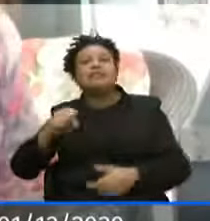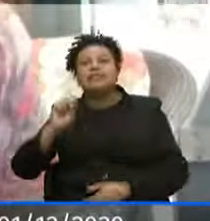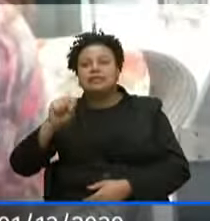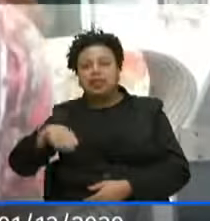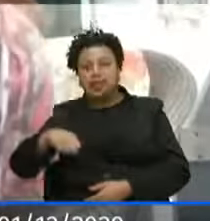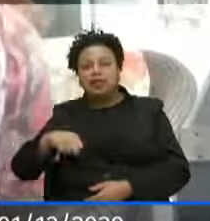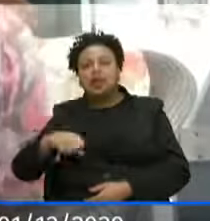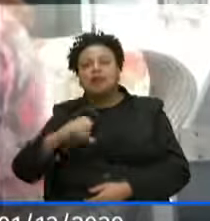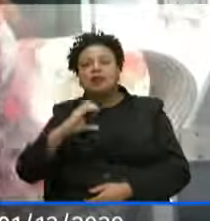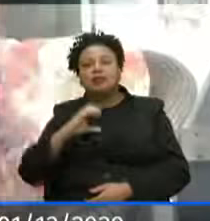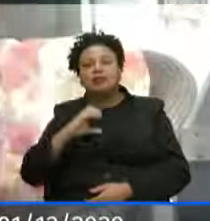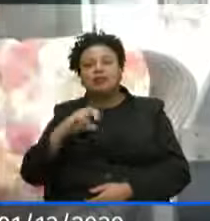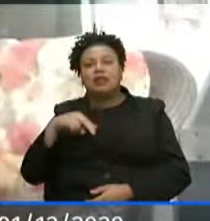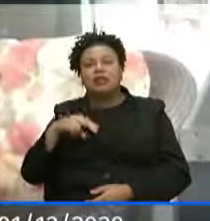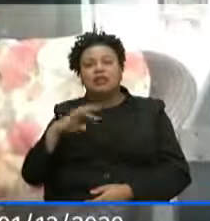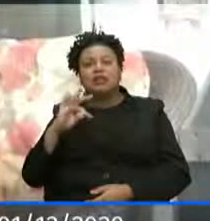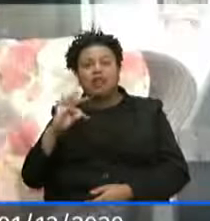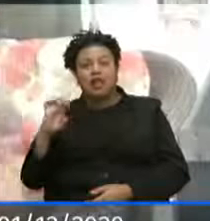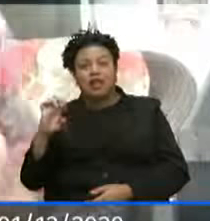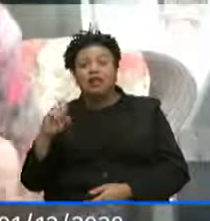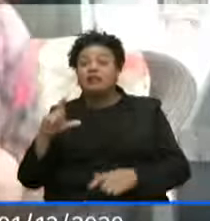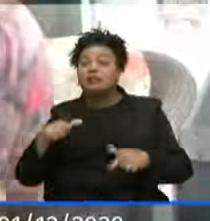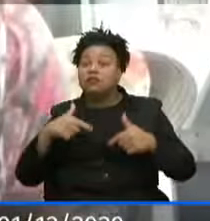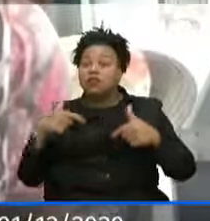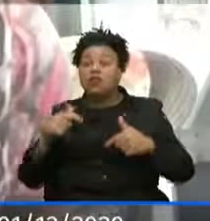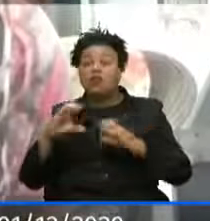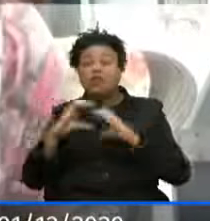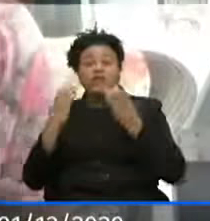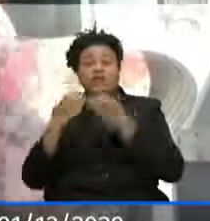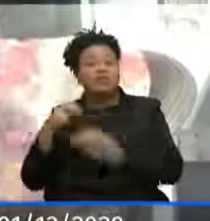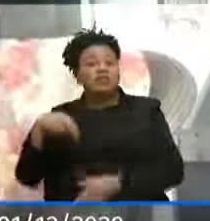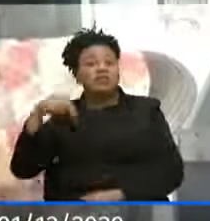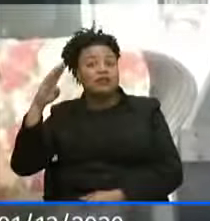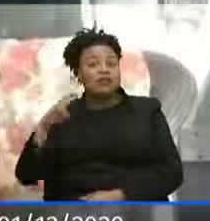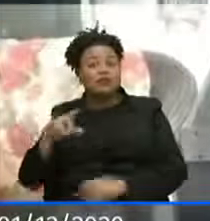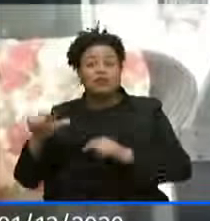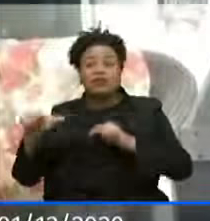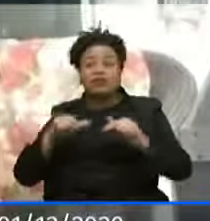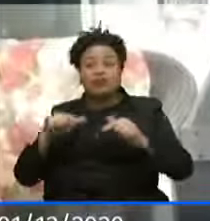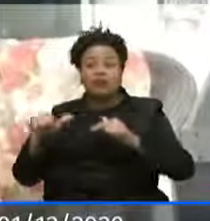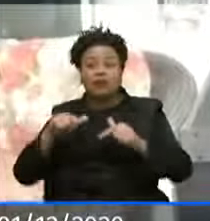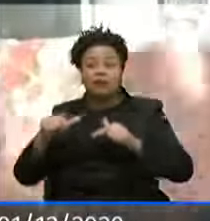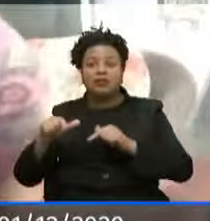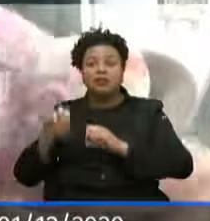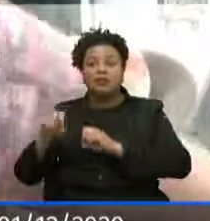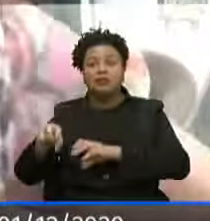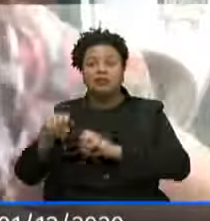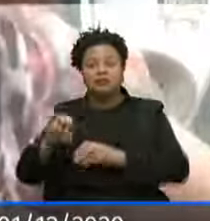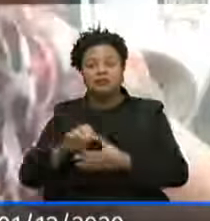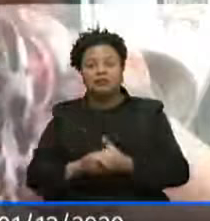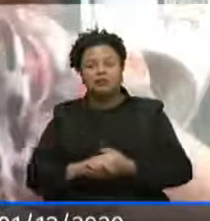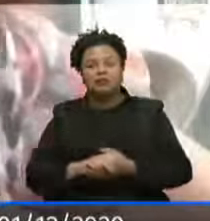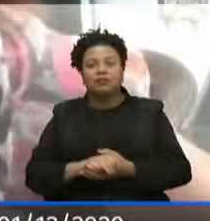a CNTE já está reagindo, Confederação Nacional dos Trabalhadores da Educação.